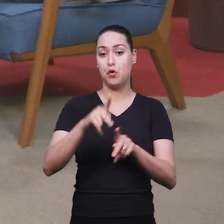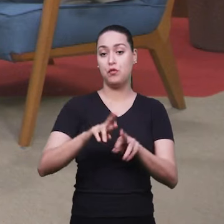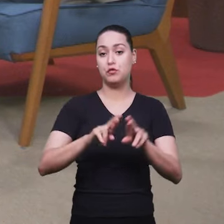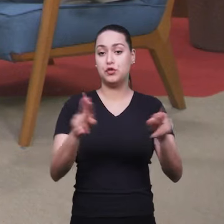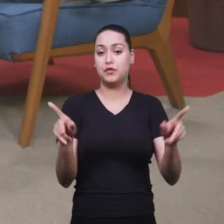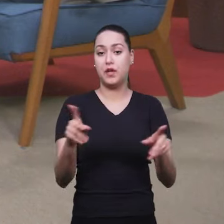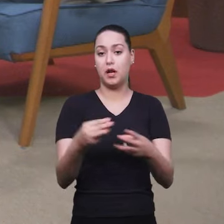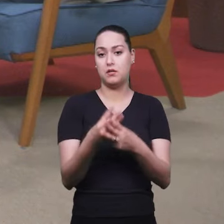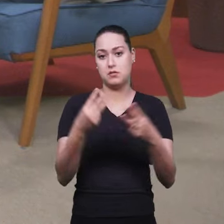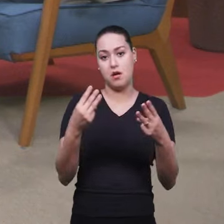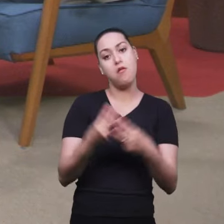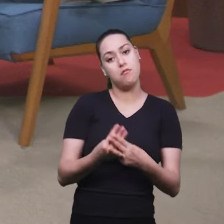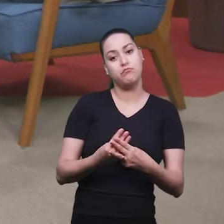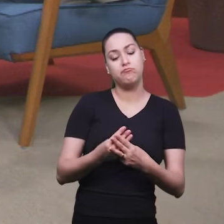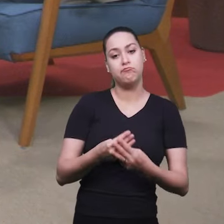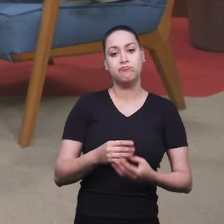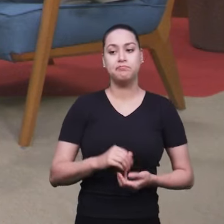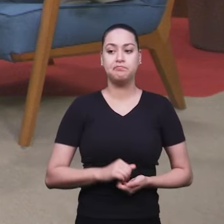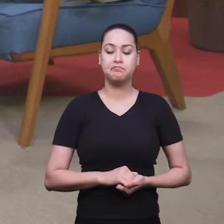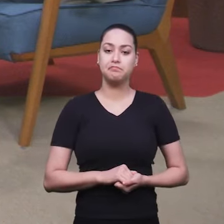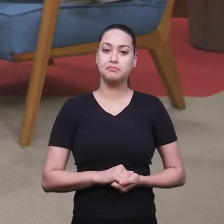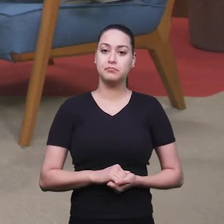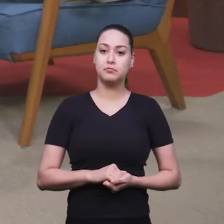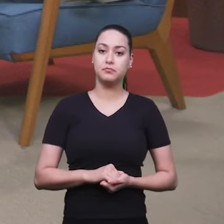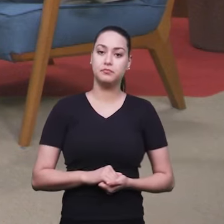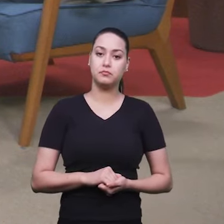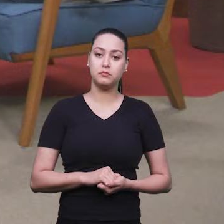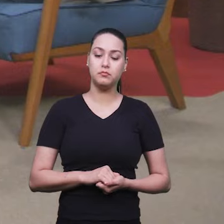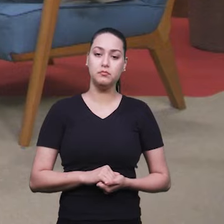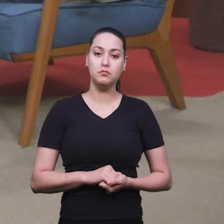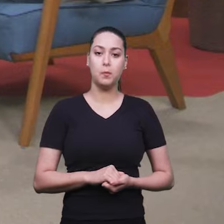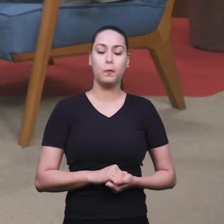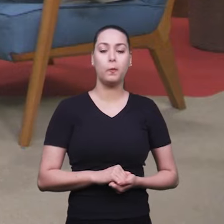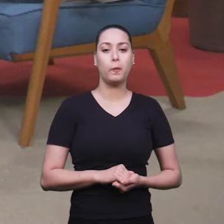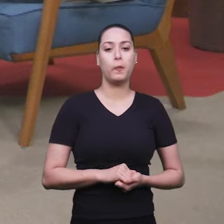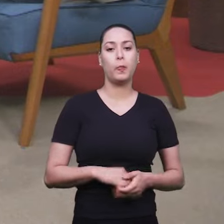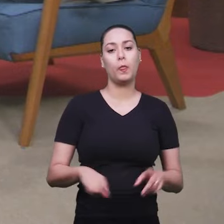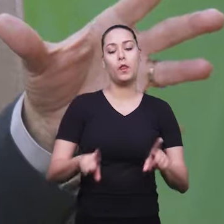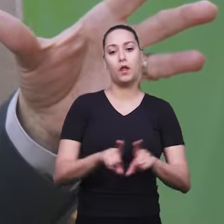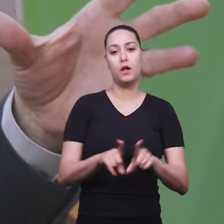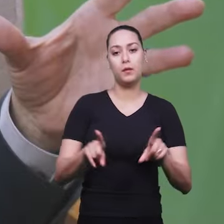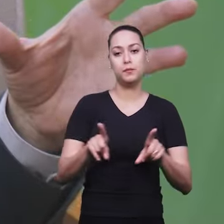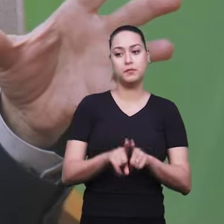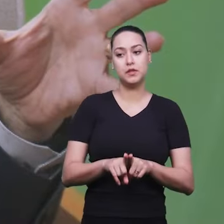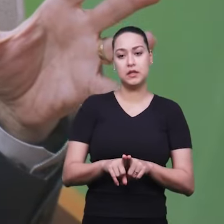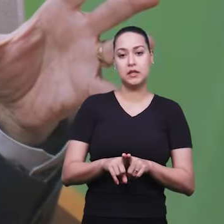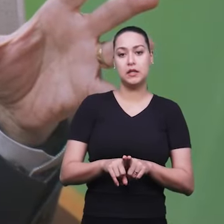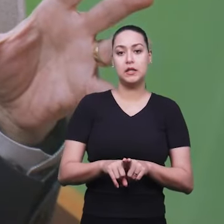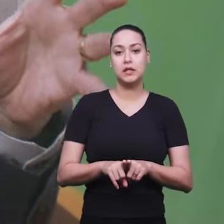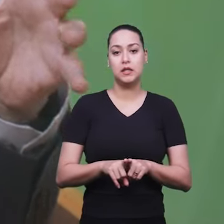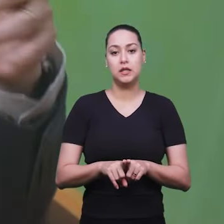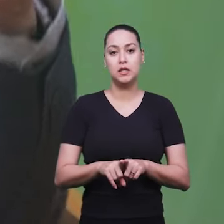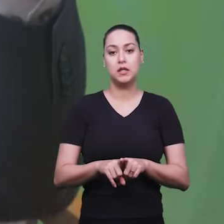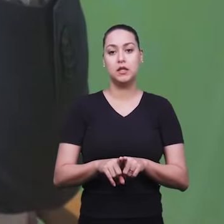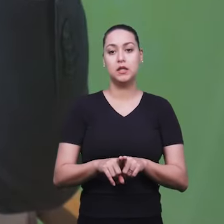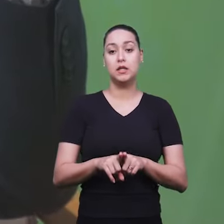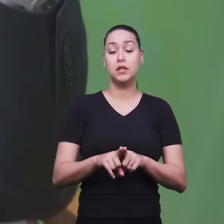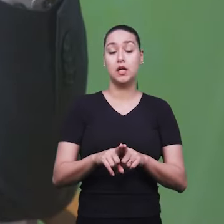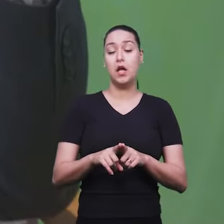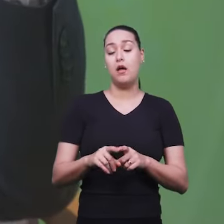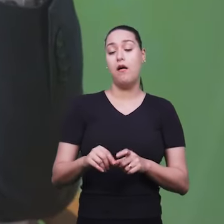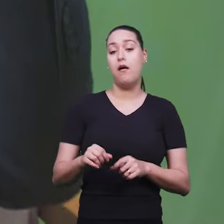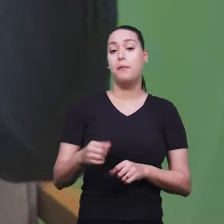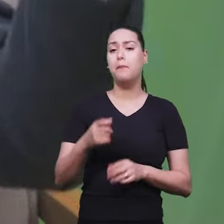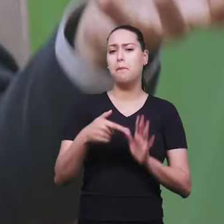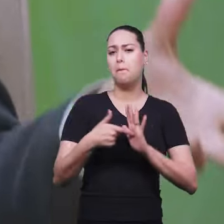1, tem aquela parte, logo ao abrir o Evangelho, que ele diz assim, que Jesus veio